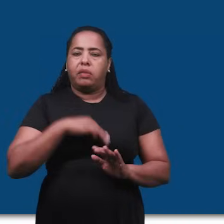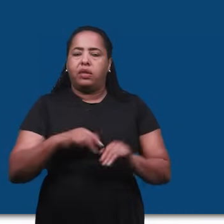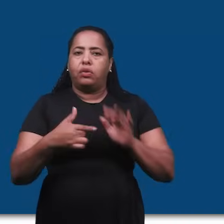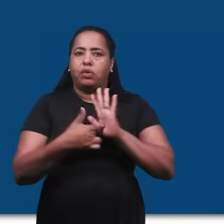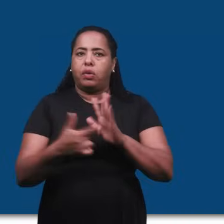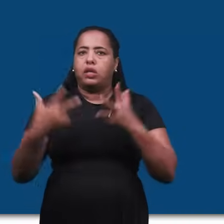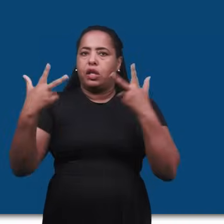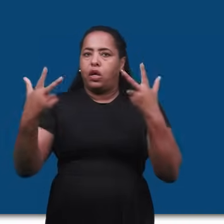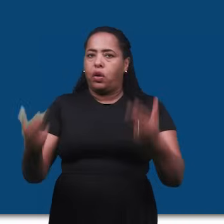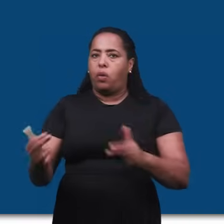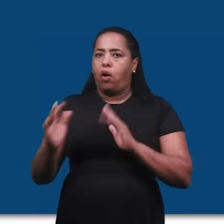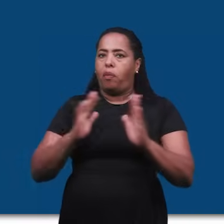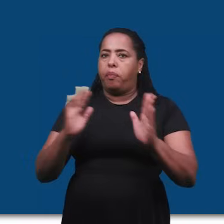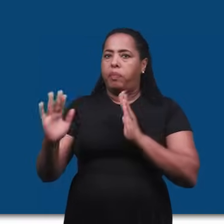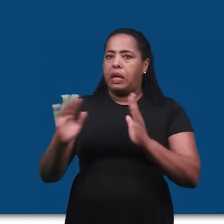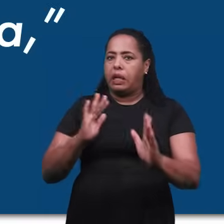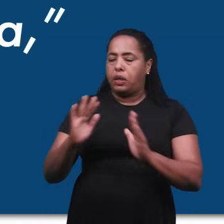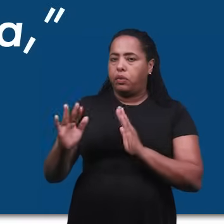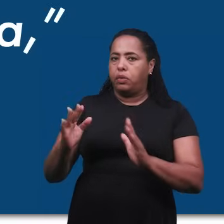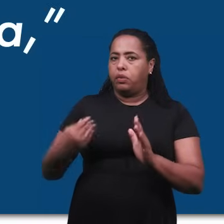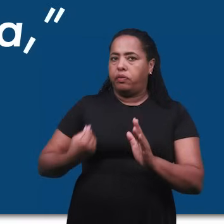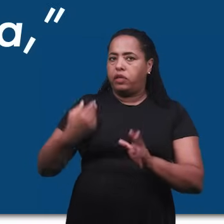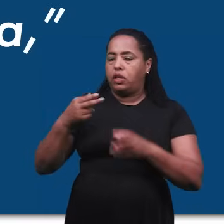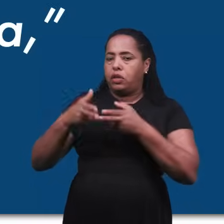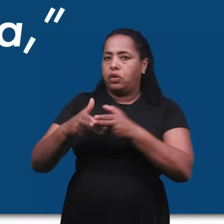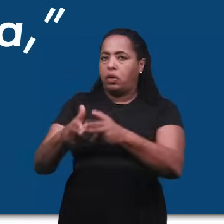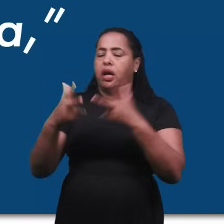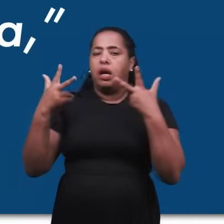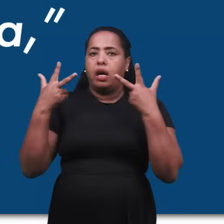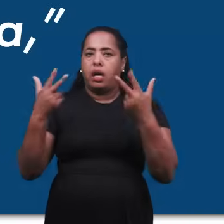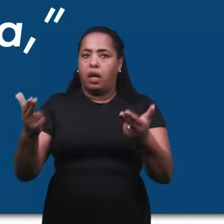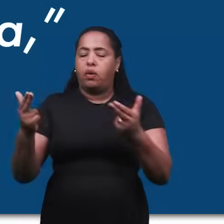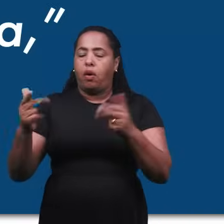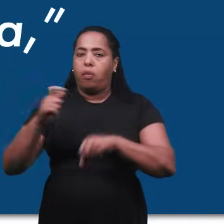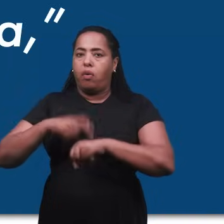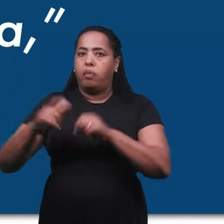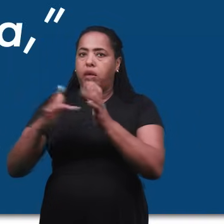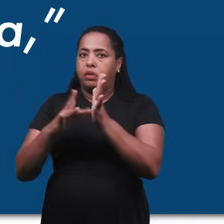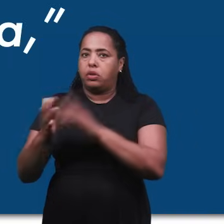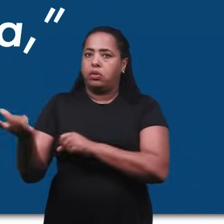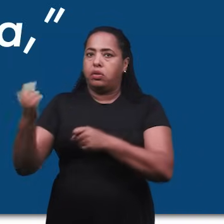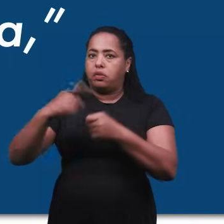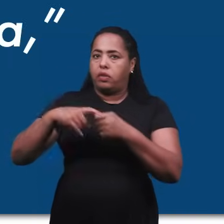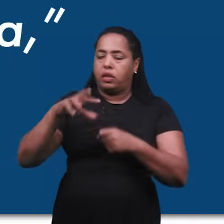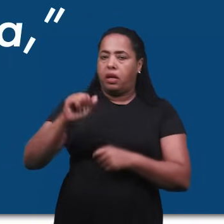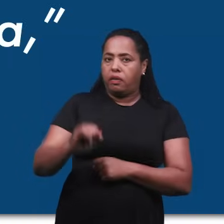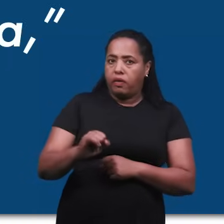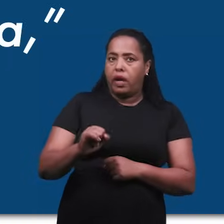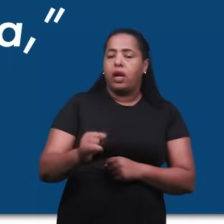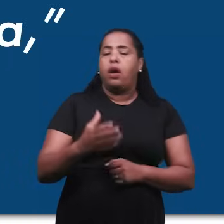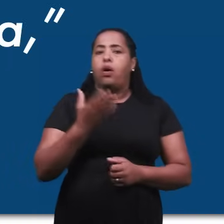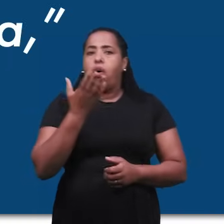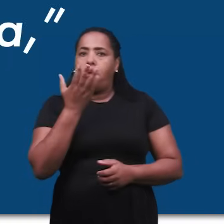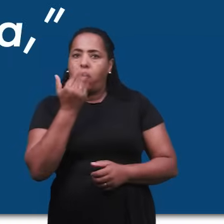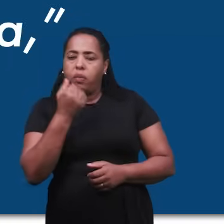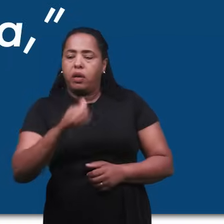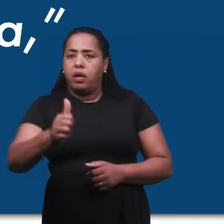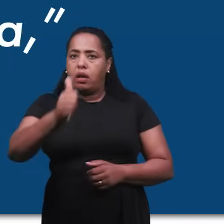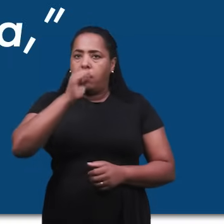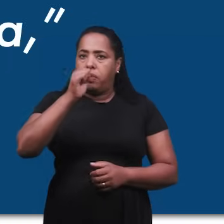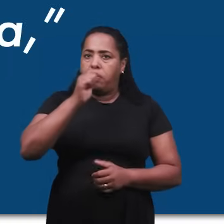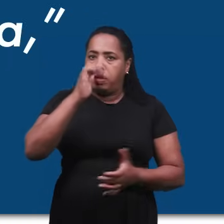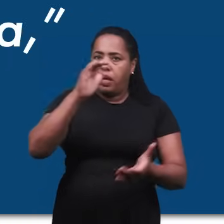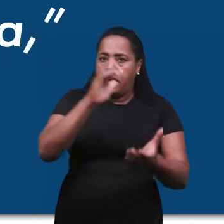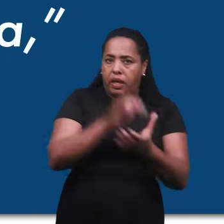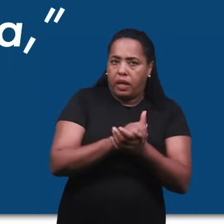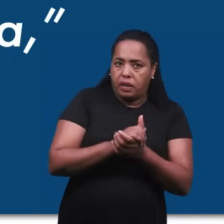Noé, assim também será vindo o Filho do Homem. Portanto, assim, no dia anterior de Lu, comiam, bebi, casaram no casamento, até que veio Noé, e